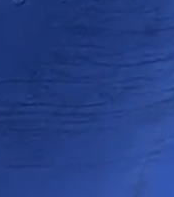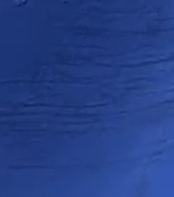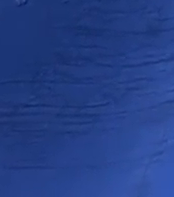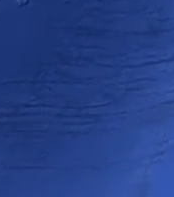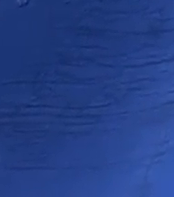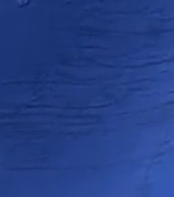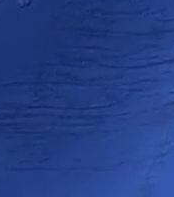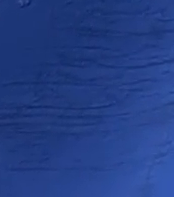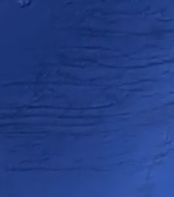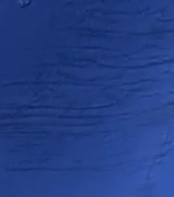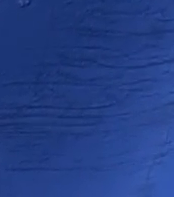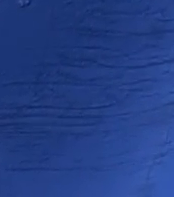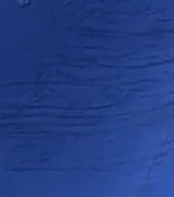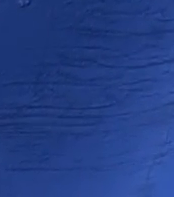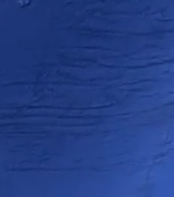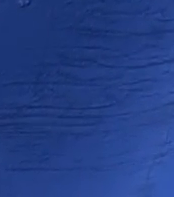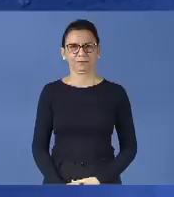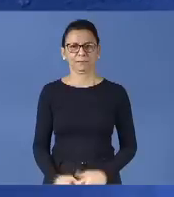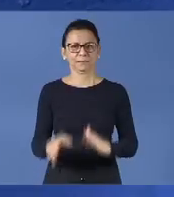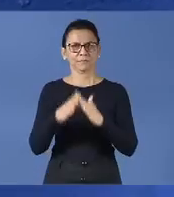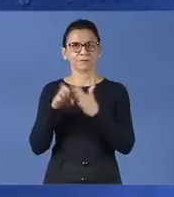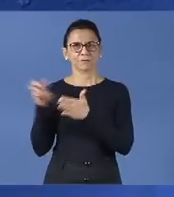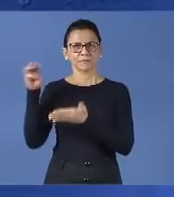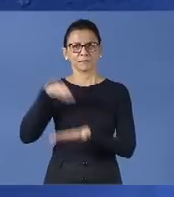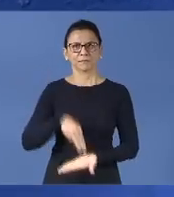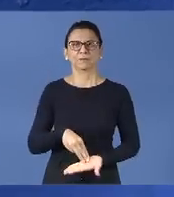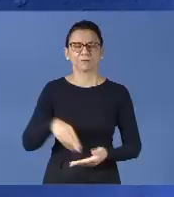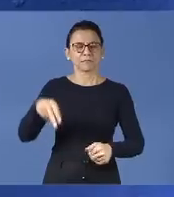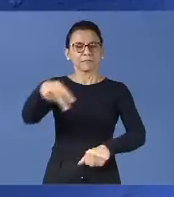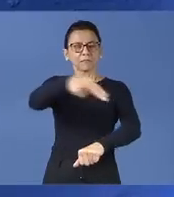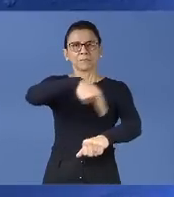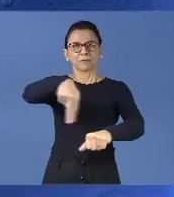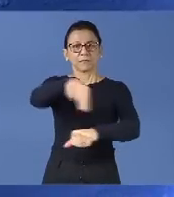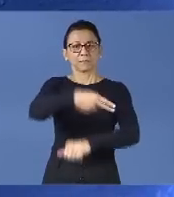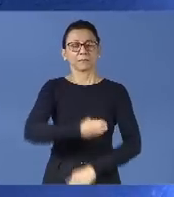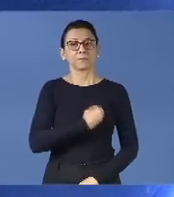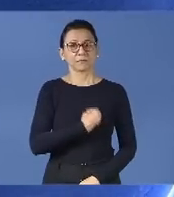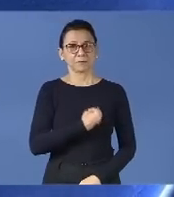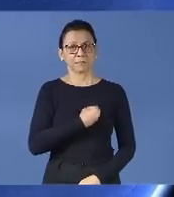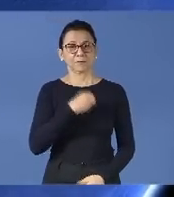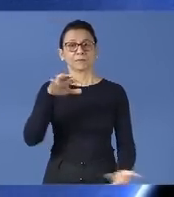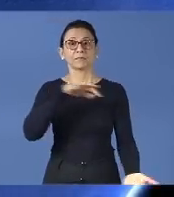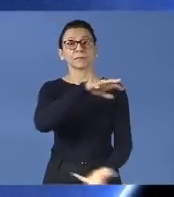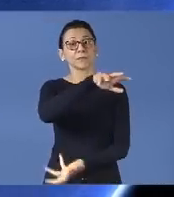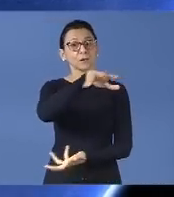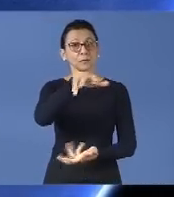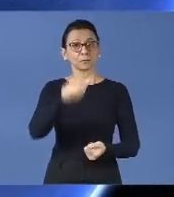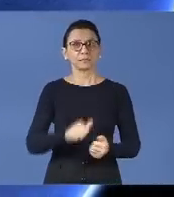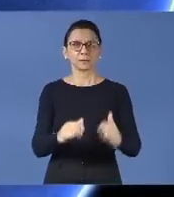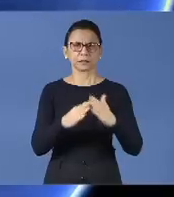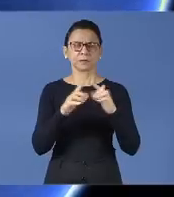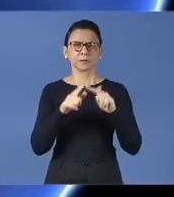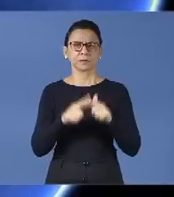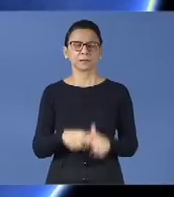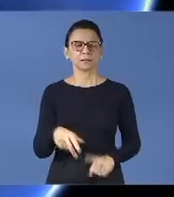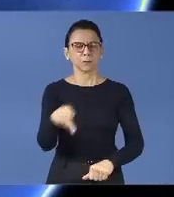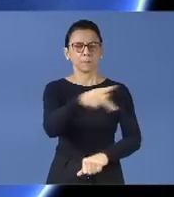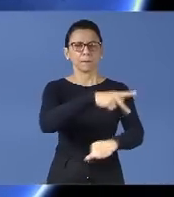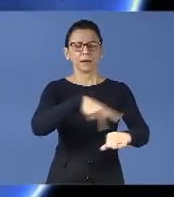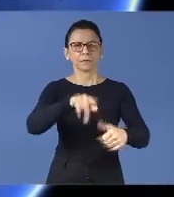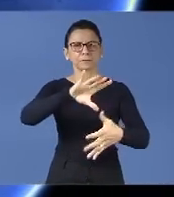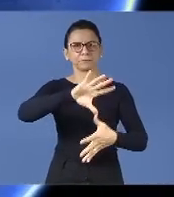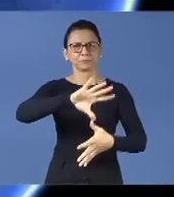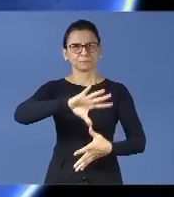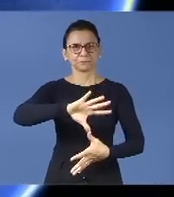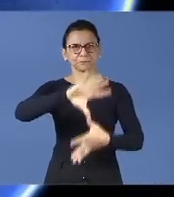A Igreja Cristã Maranata está presente em nações de todos os continentes do planeta. Igrejas de países nas